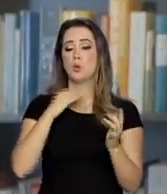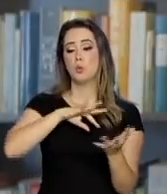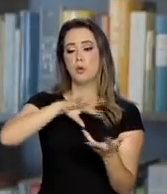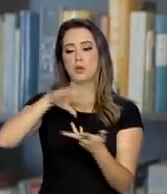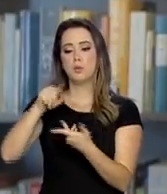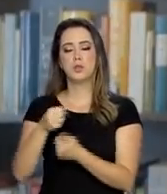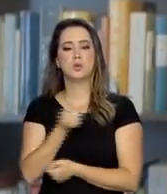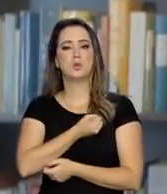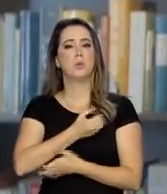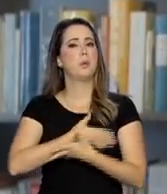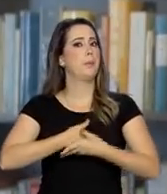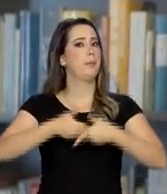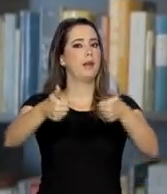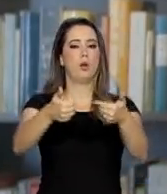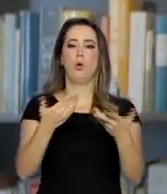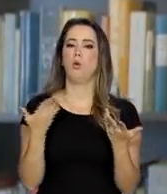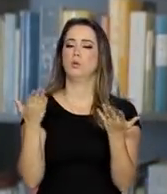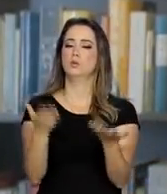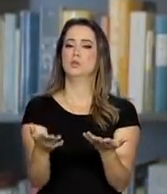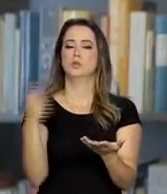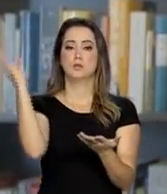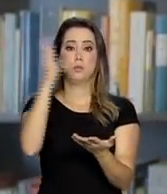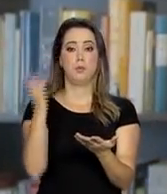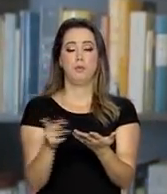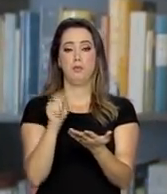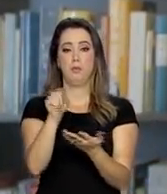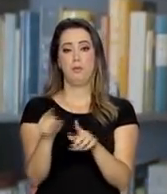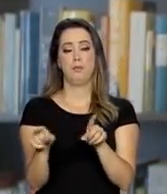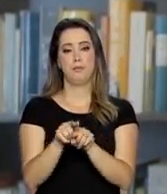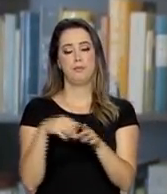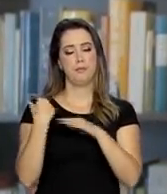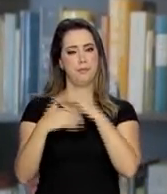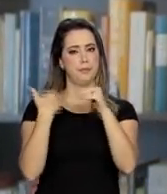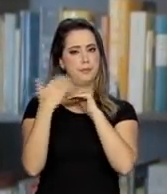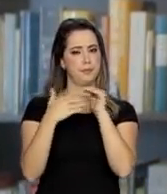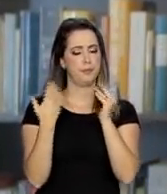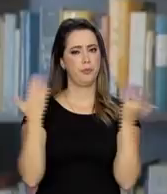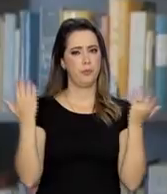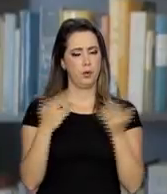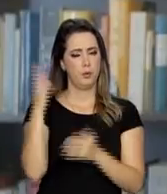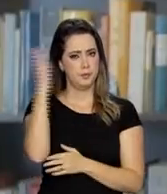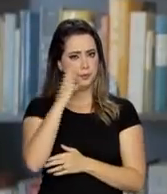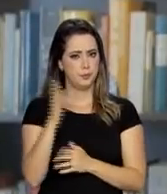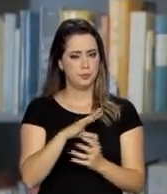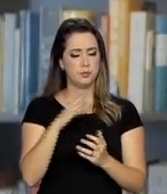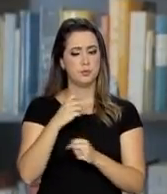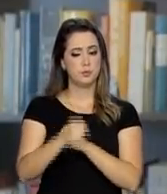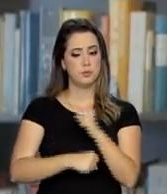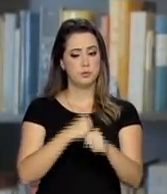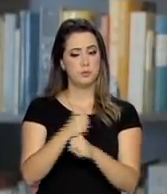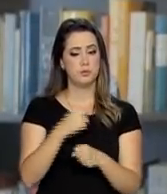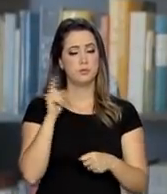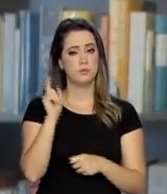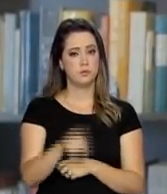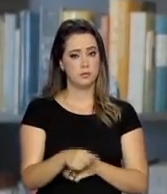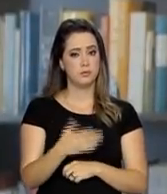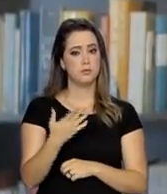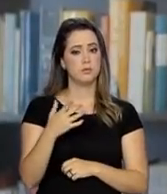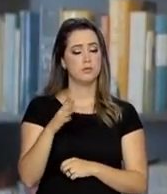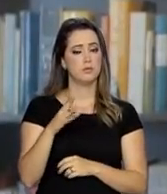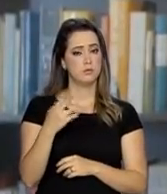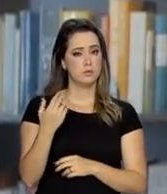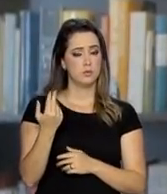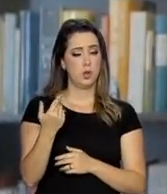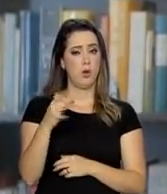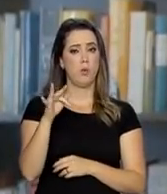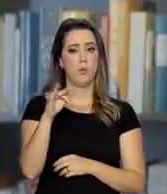números ainda mais positivos para o Brasil. A projeção de crescimento do Brasil para o ano que vem, segundo o Banco Mundial, é igual à